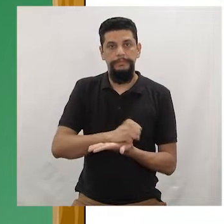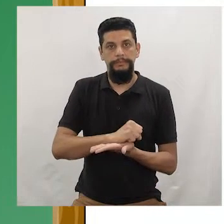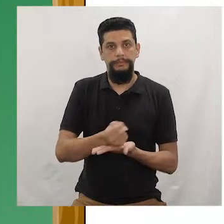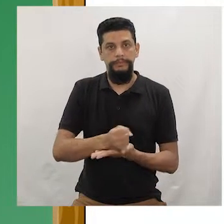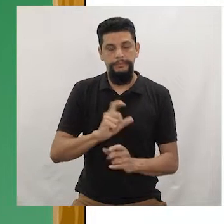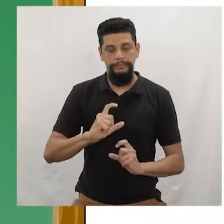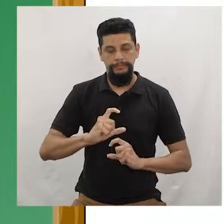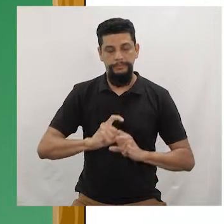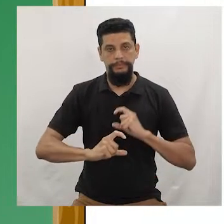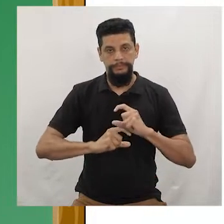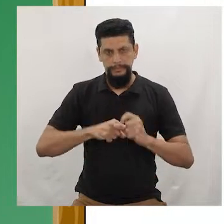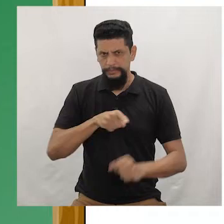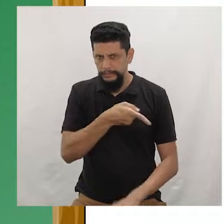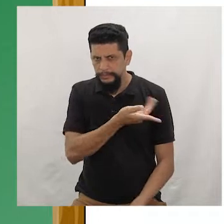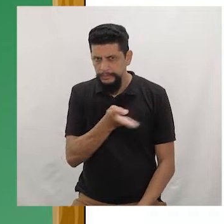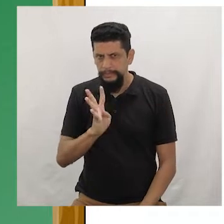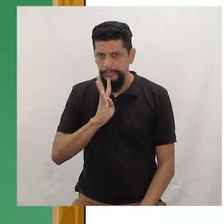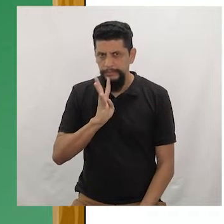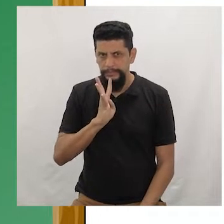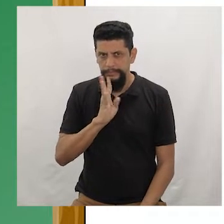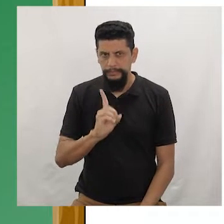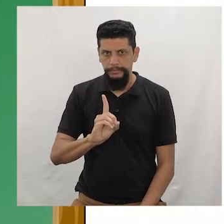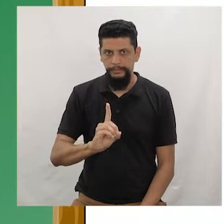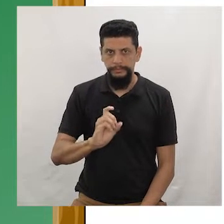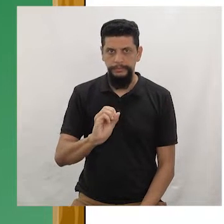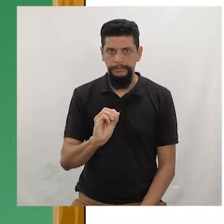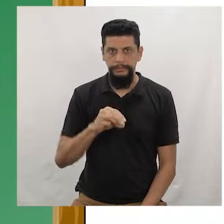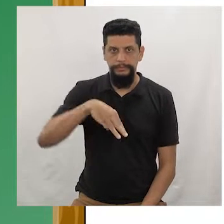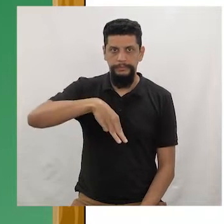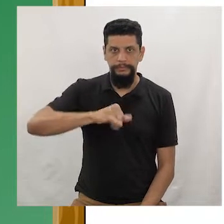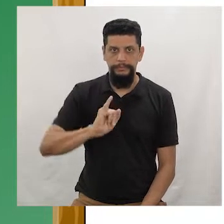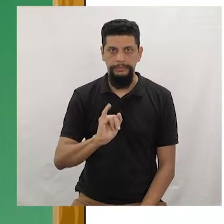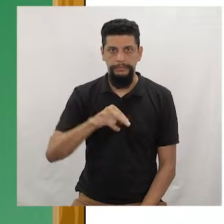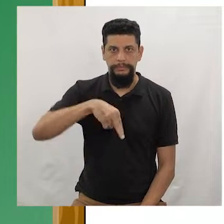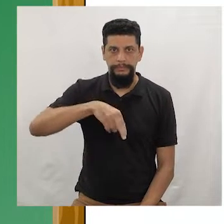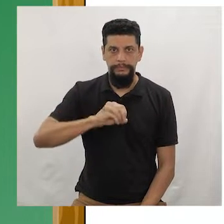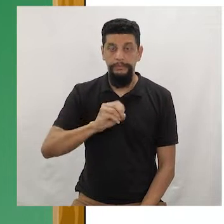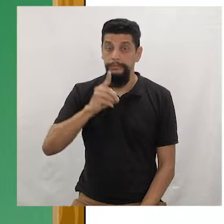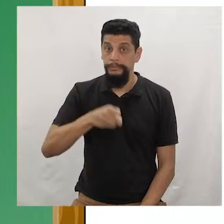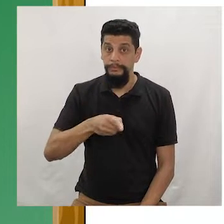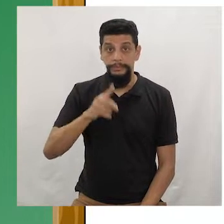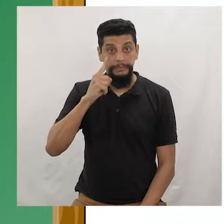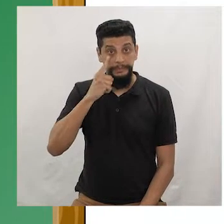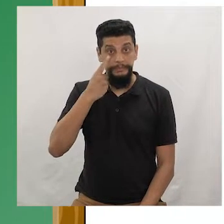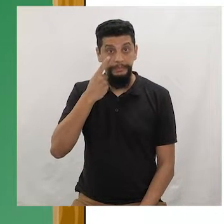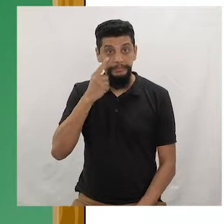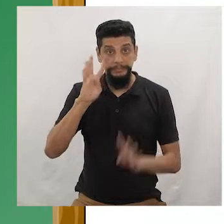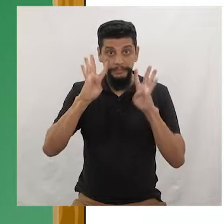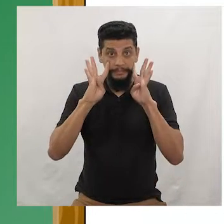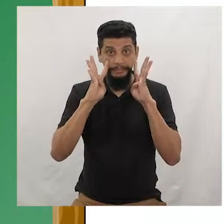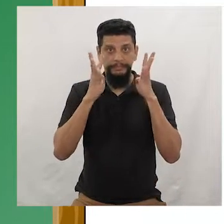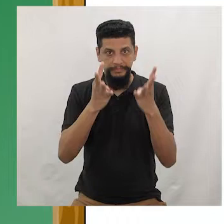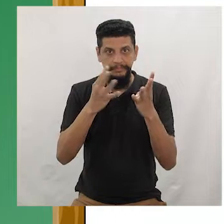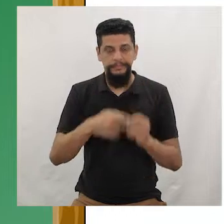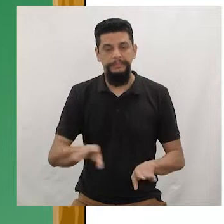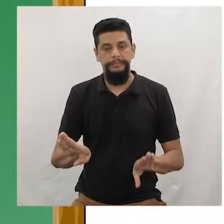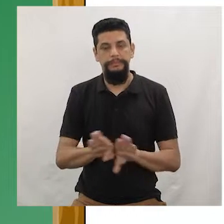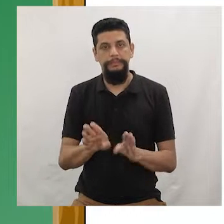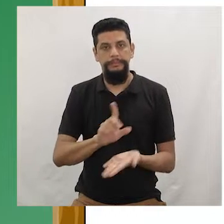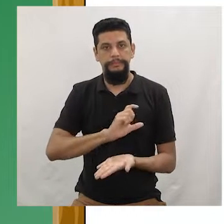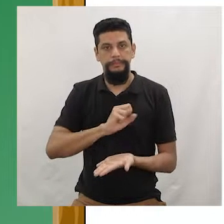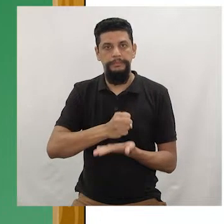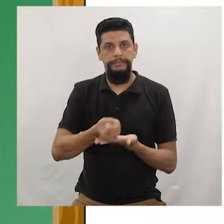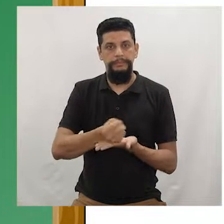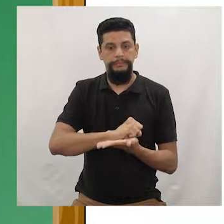de dominó. Vocês conhecem esse jogo? Então ficam atentas à tela aí. Vamos ter um jogo